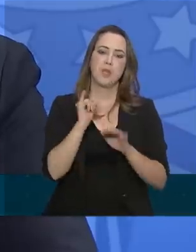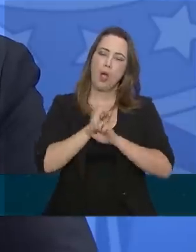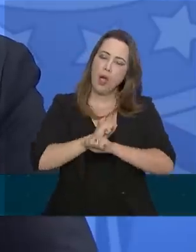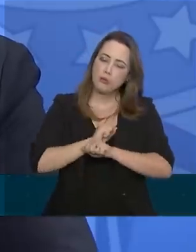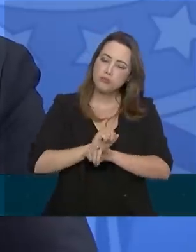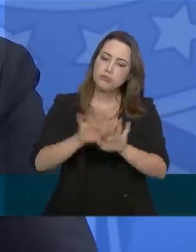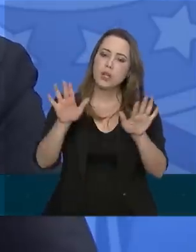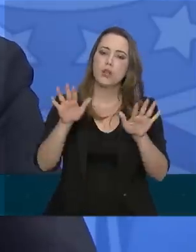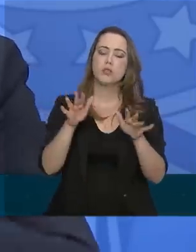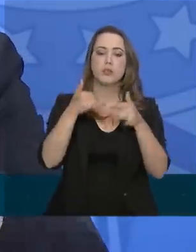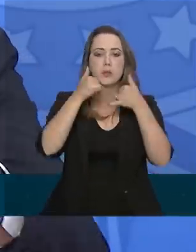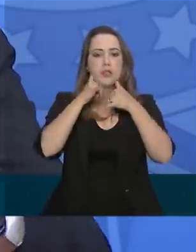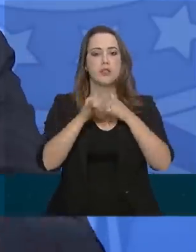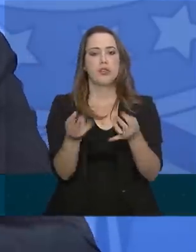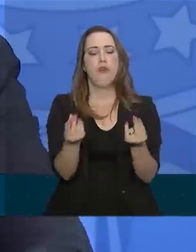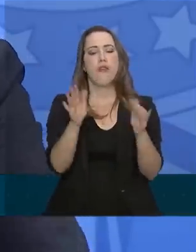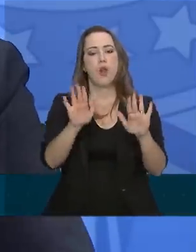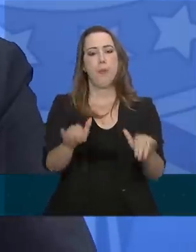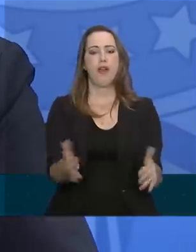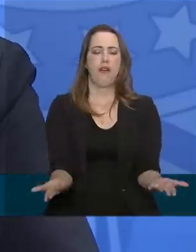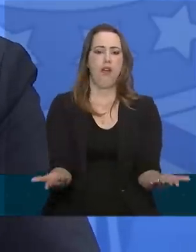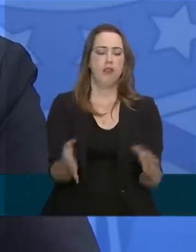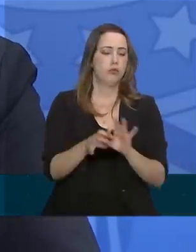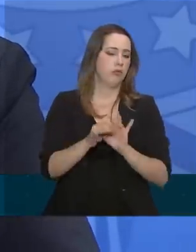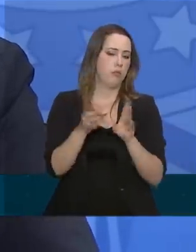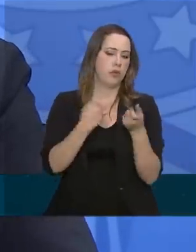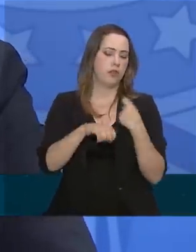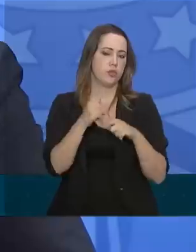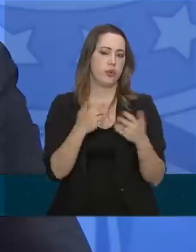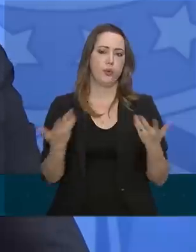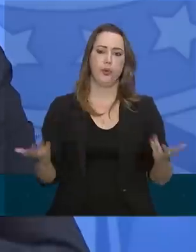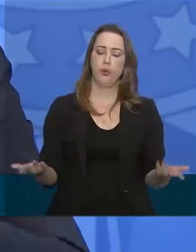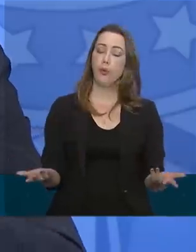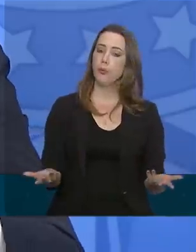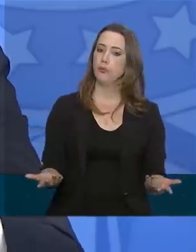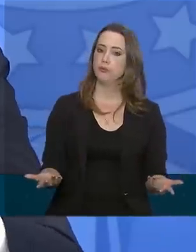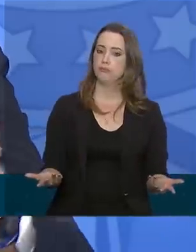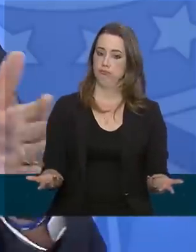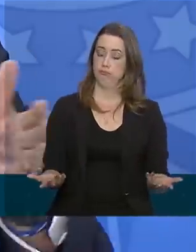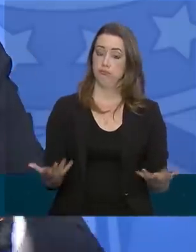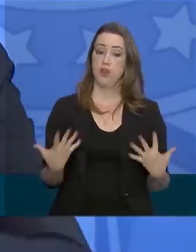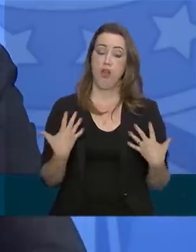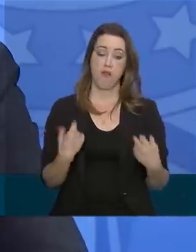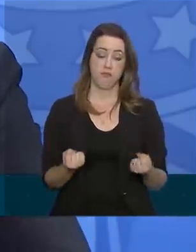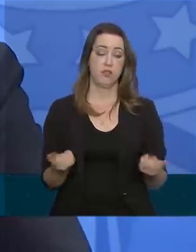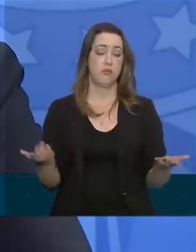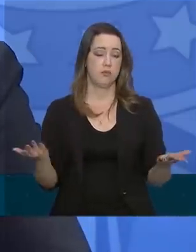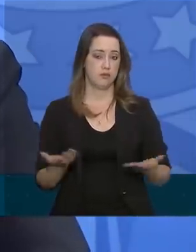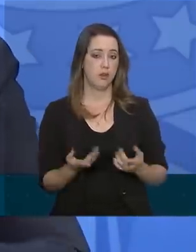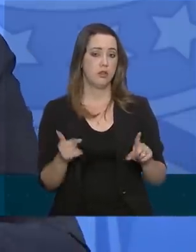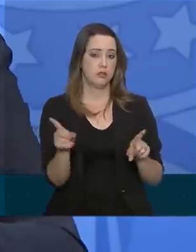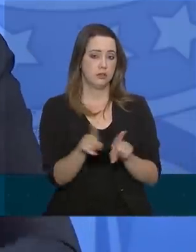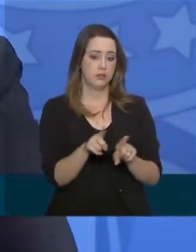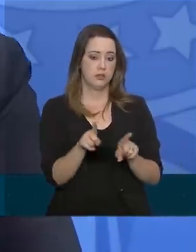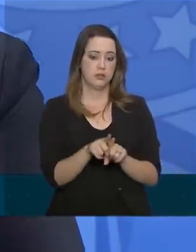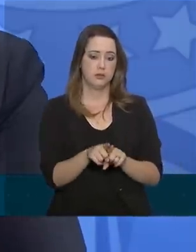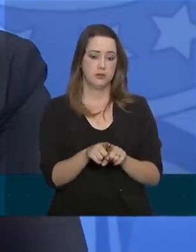energia barata é a liberdade econômica vamos logo agora